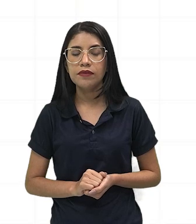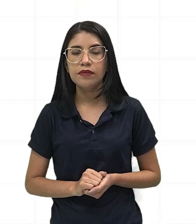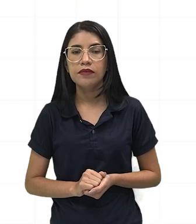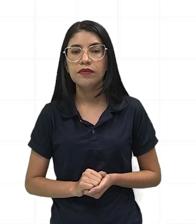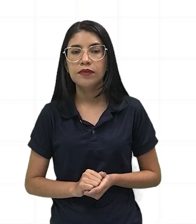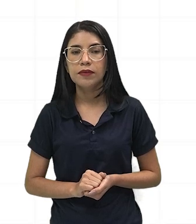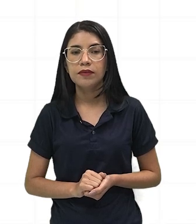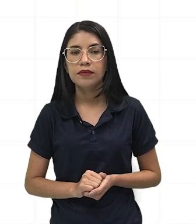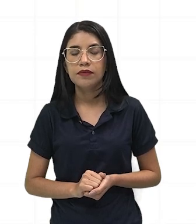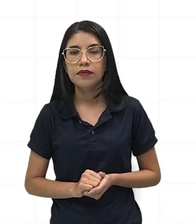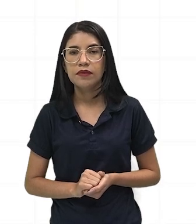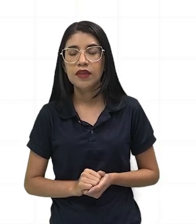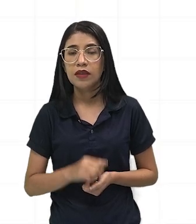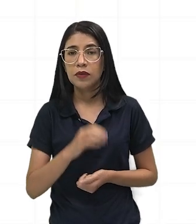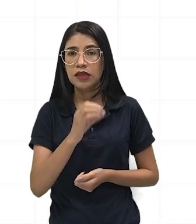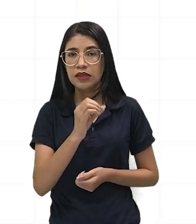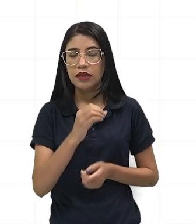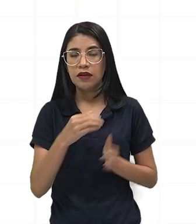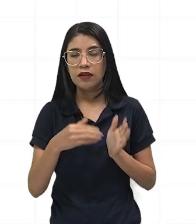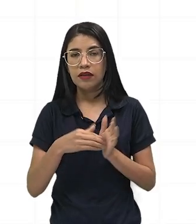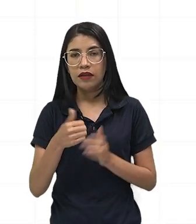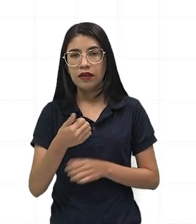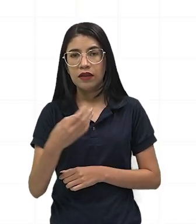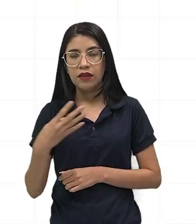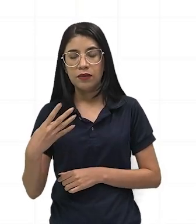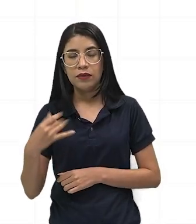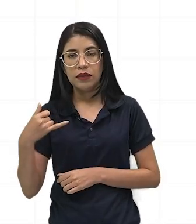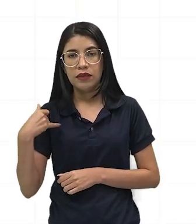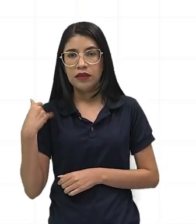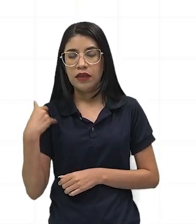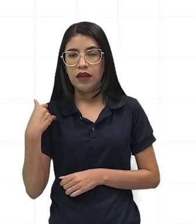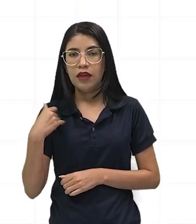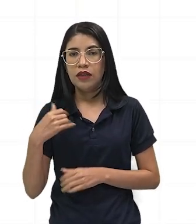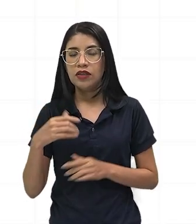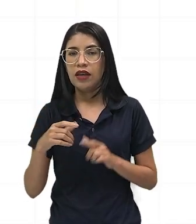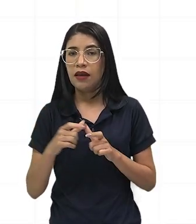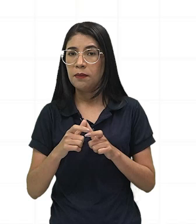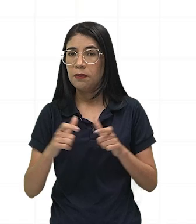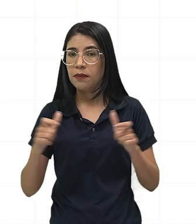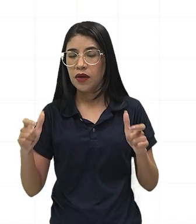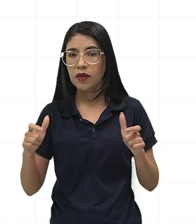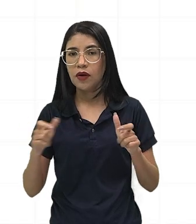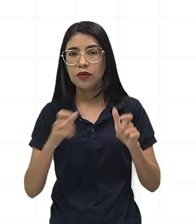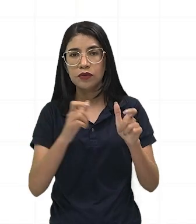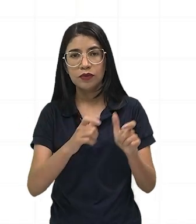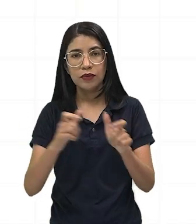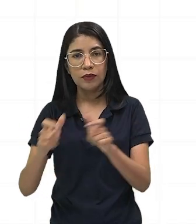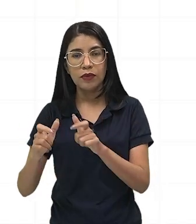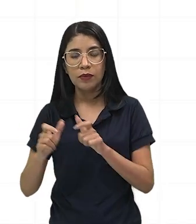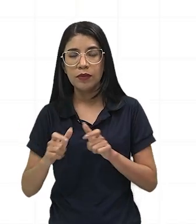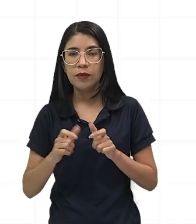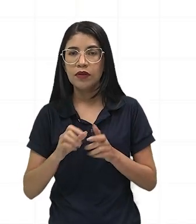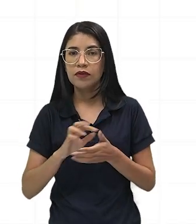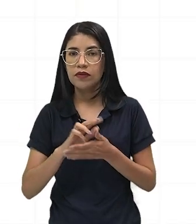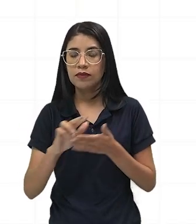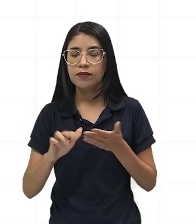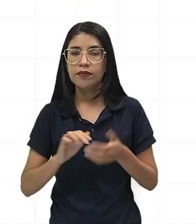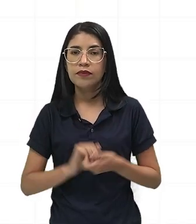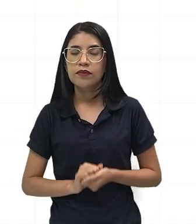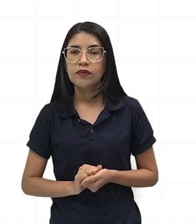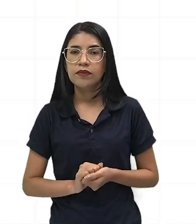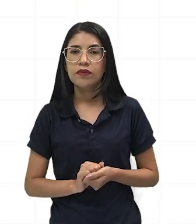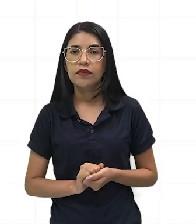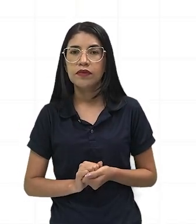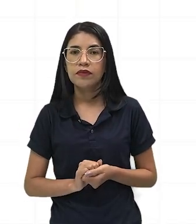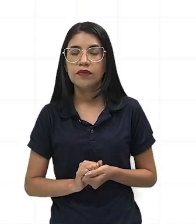que de 0 a 14 anos ela é maior em todos os bairros, né? Depois que